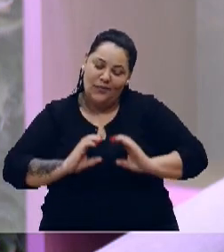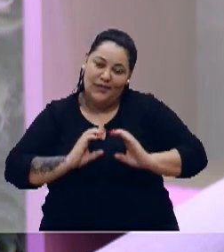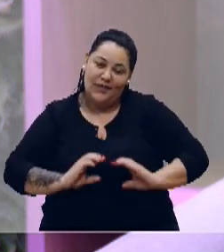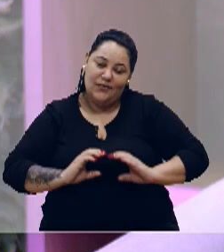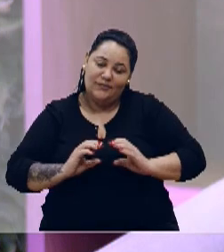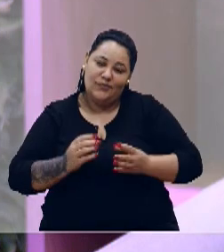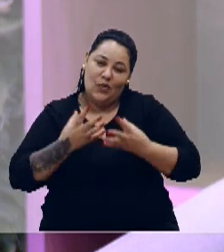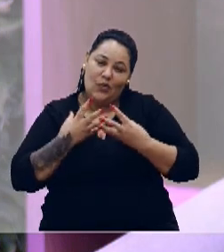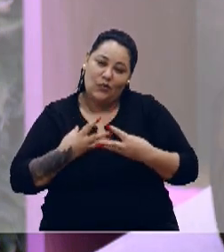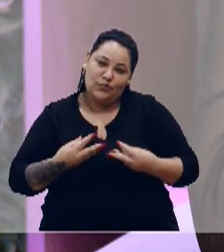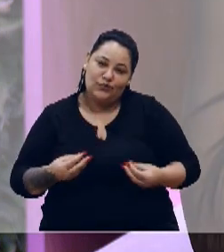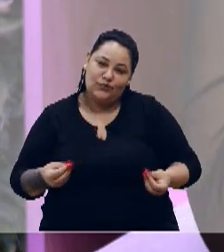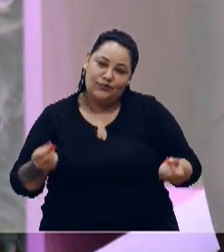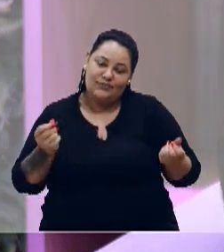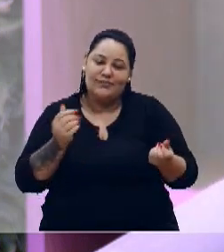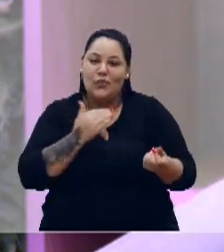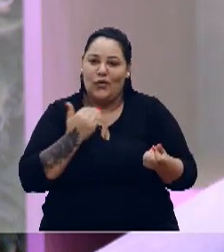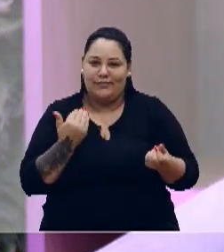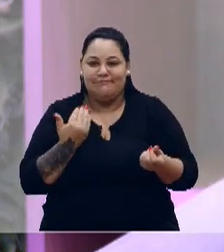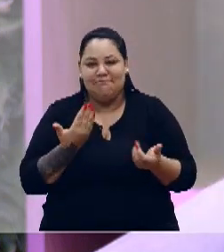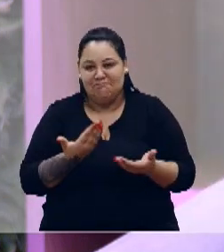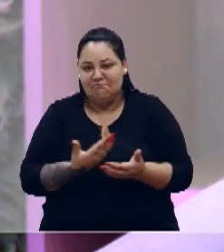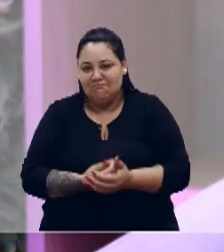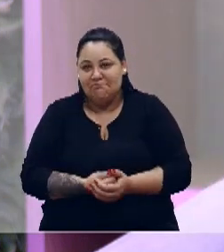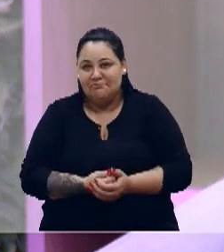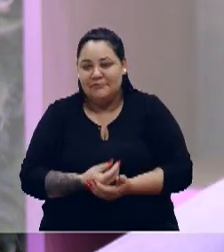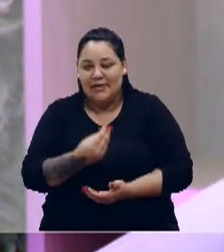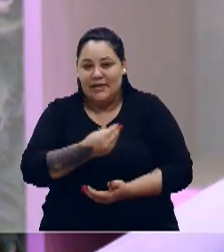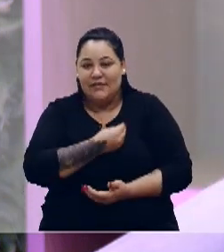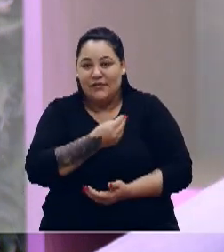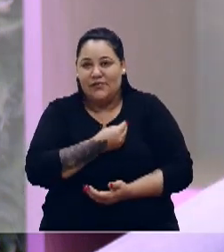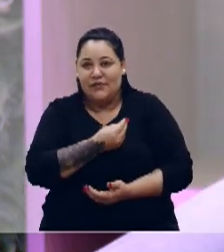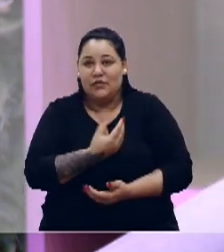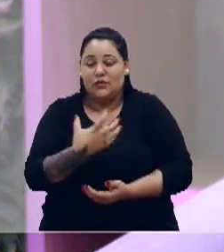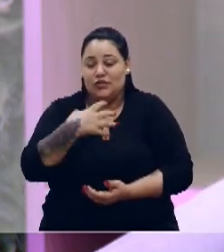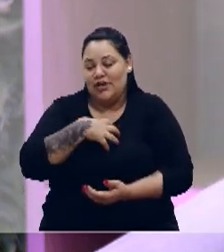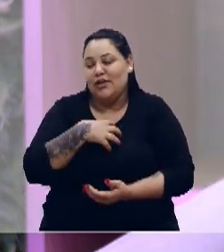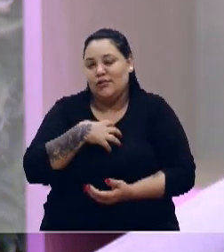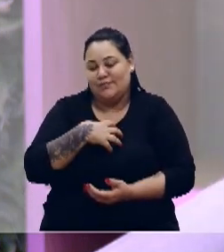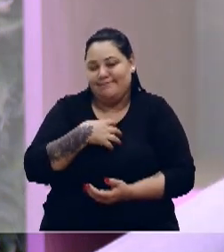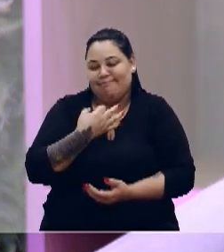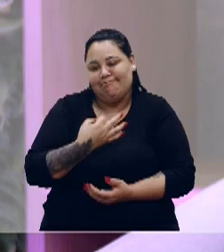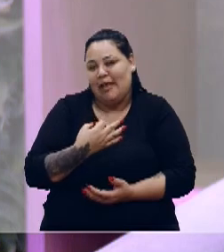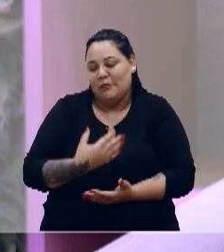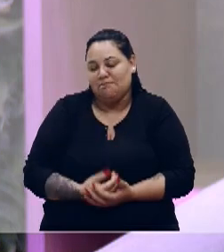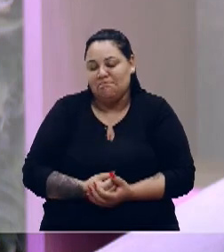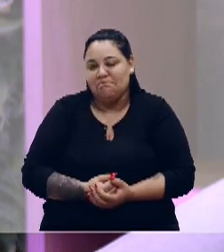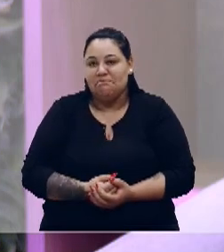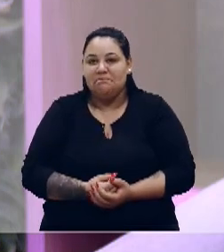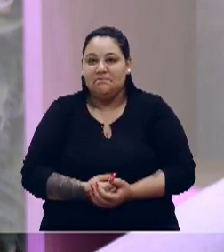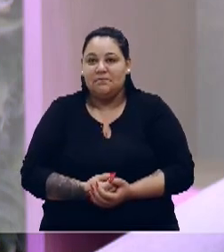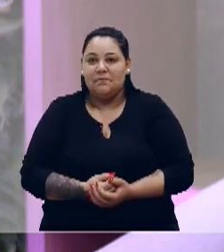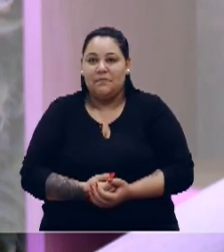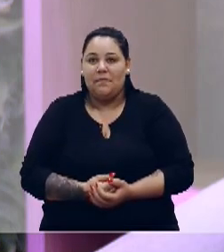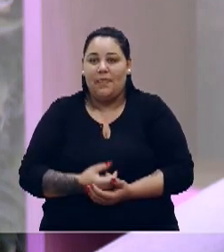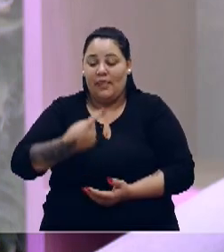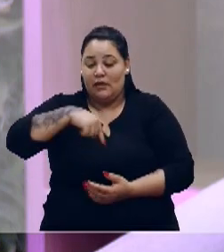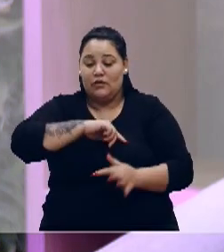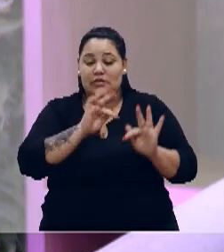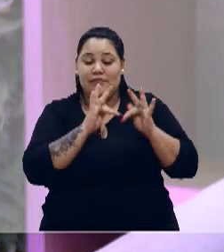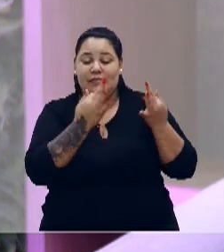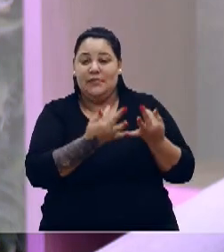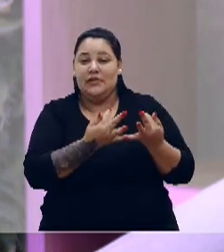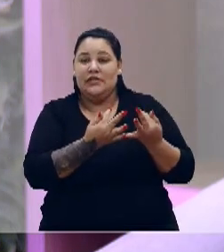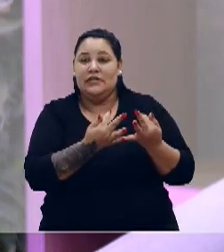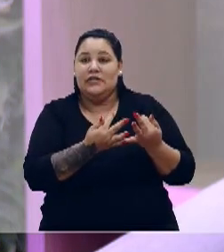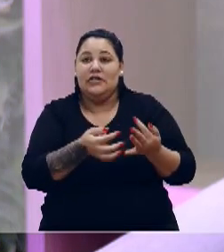ela viveu o que ela precisava, partiu do jeito que precisava. E na nossa família a gente encontrou